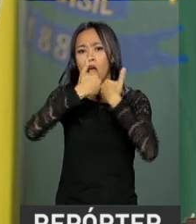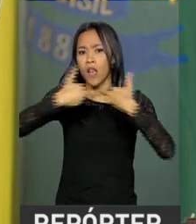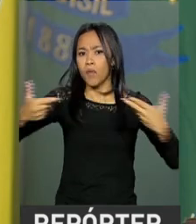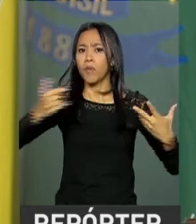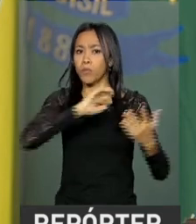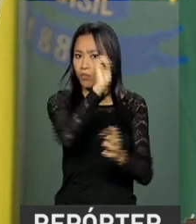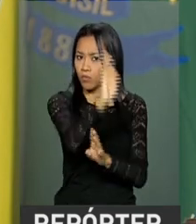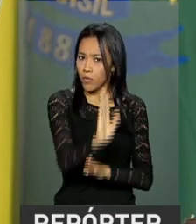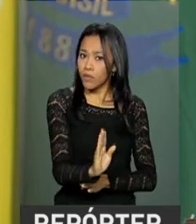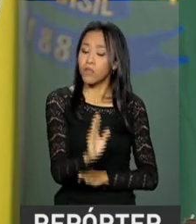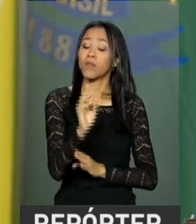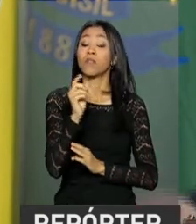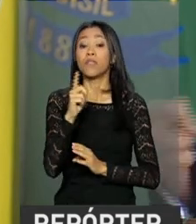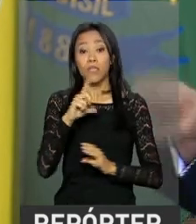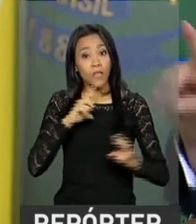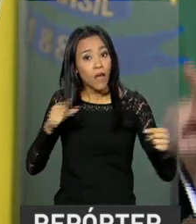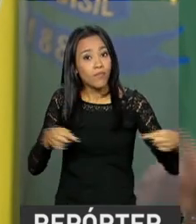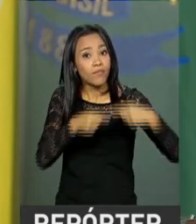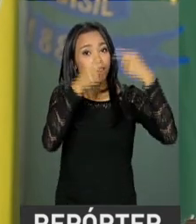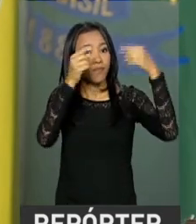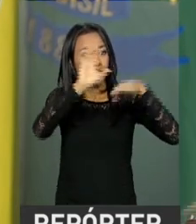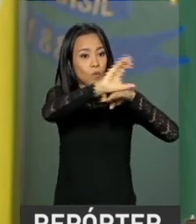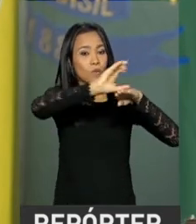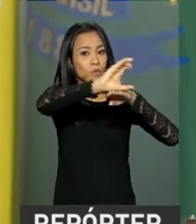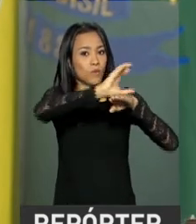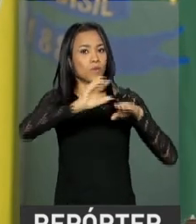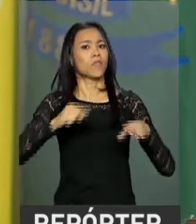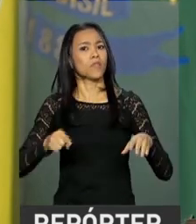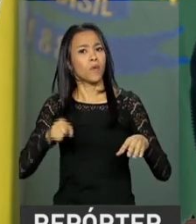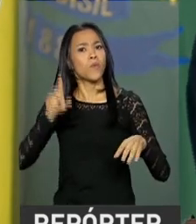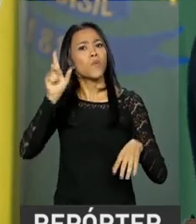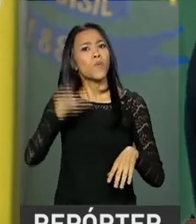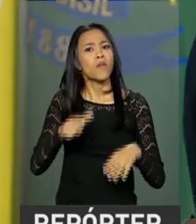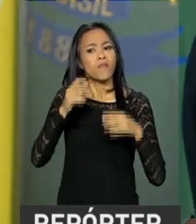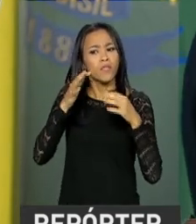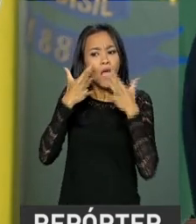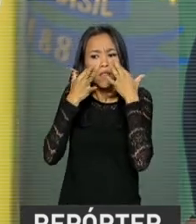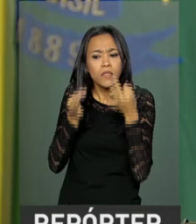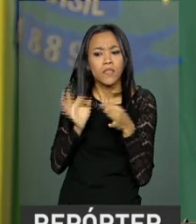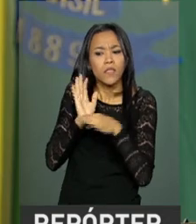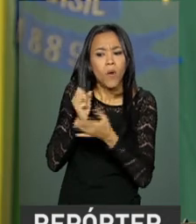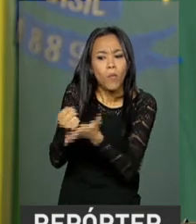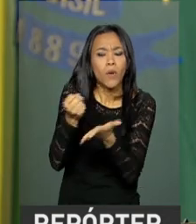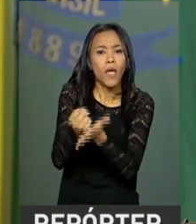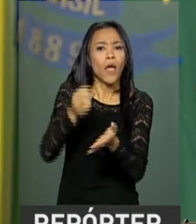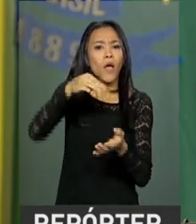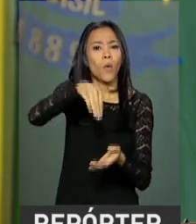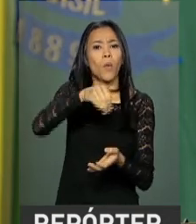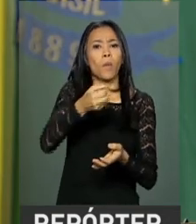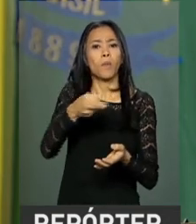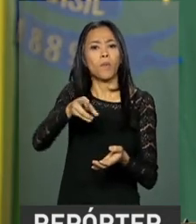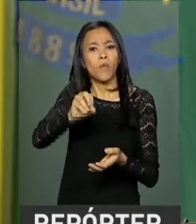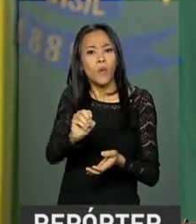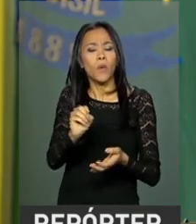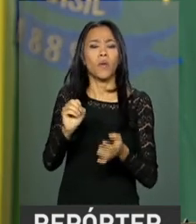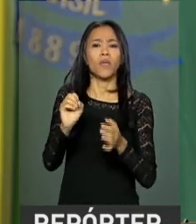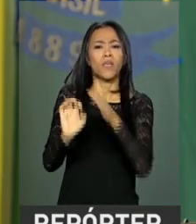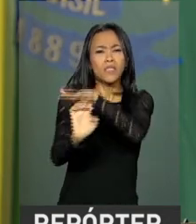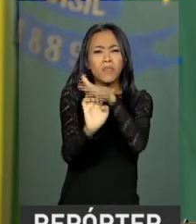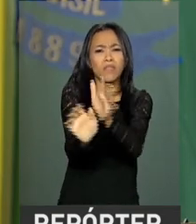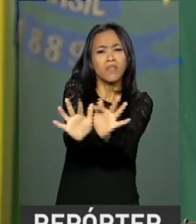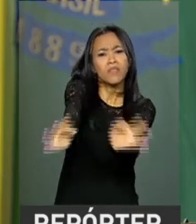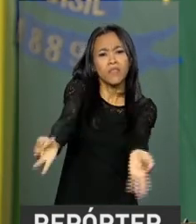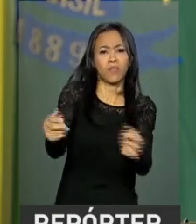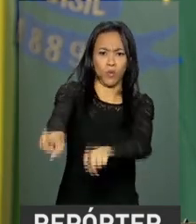constituição que é o prestigiamento do micro e pequeno empresário a força do nosso campo